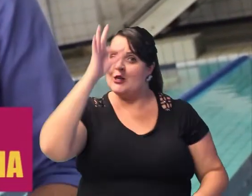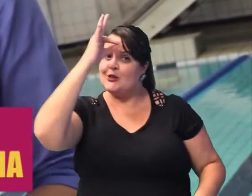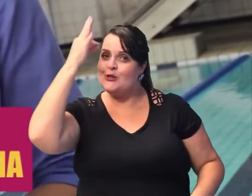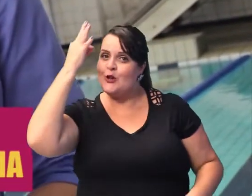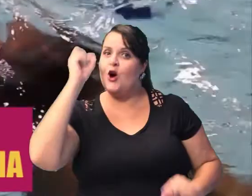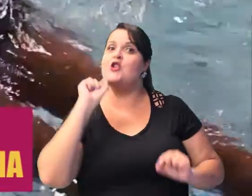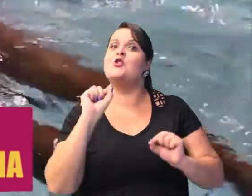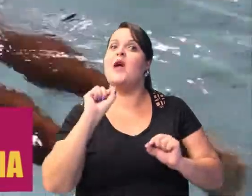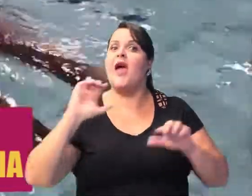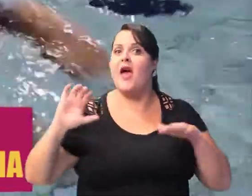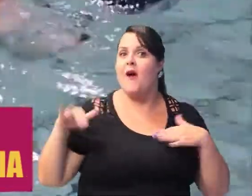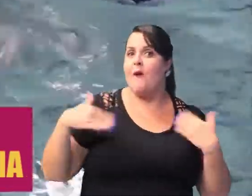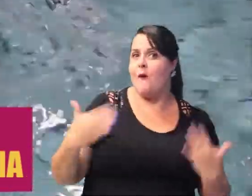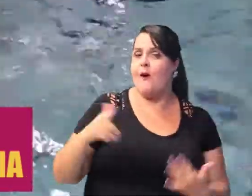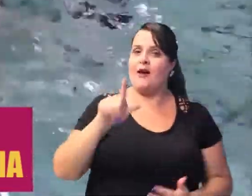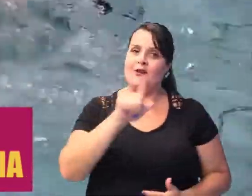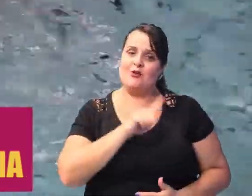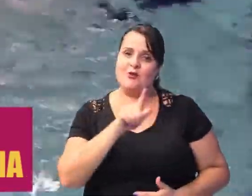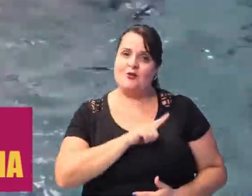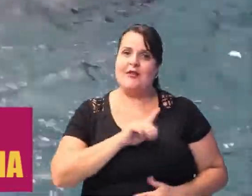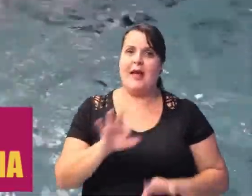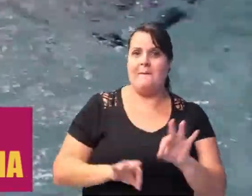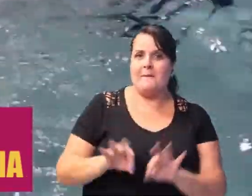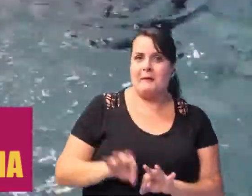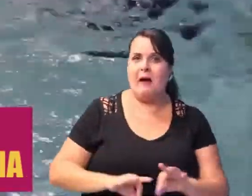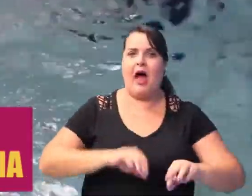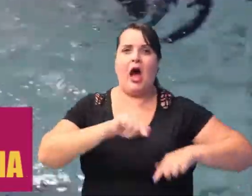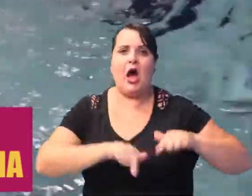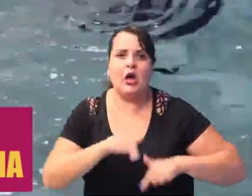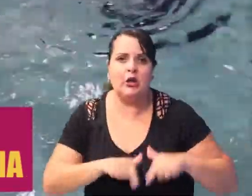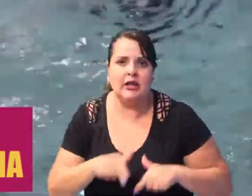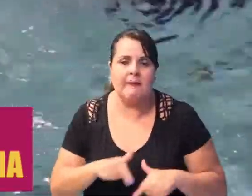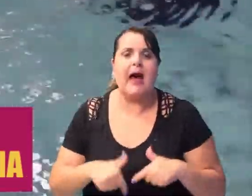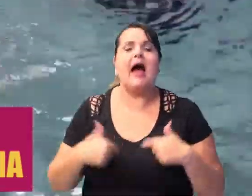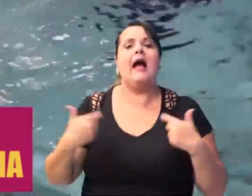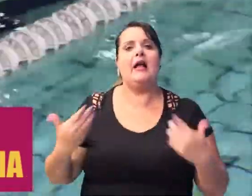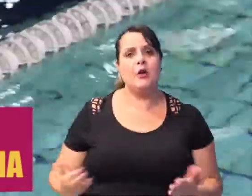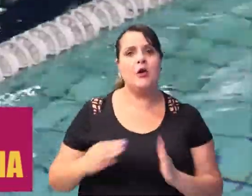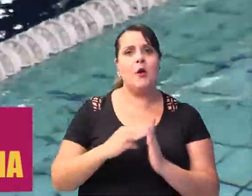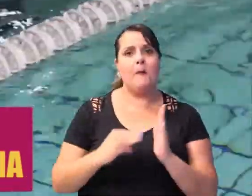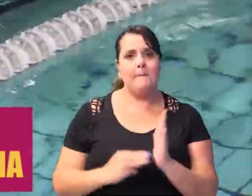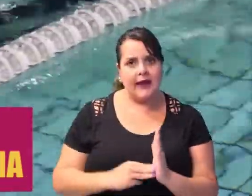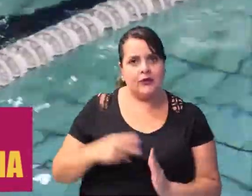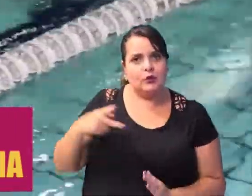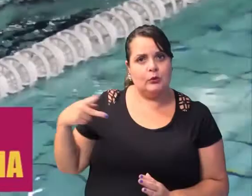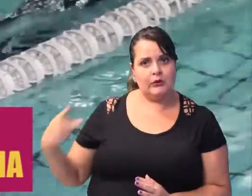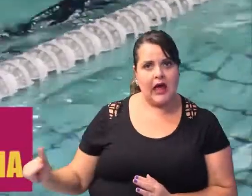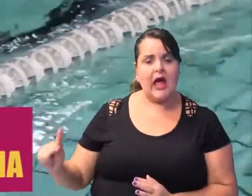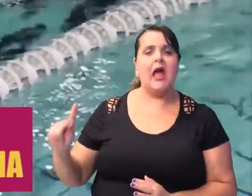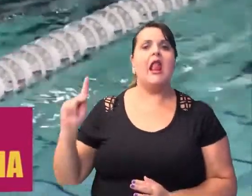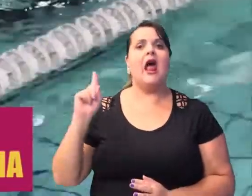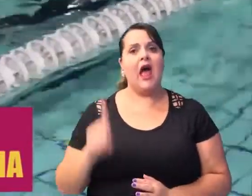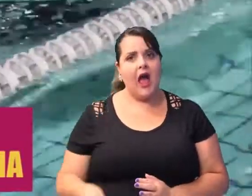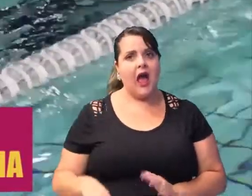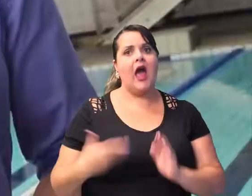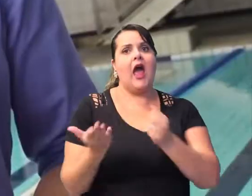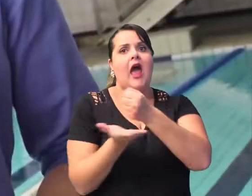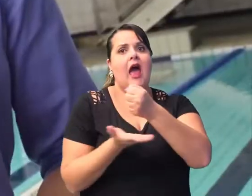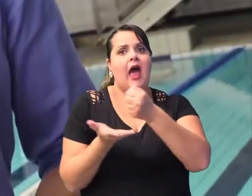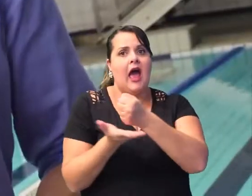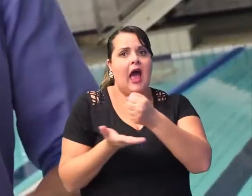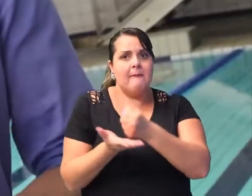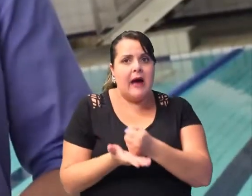vem com muito trabalho e quando a gente trabalha o nosso projeto de gestão aquática de metodologia de trabalho a metodologia gustavo borges a gente tem isso como base